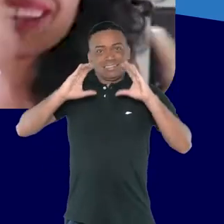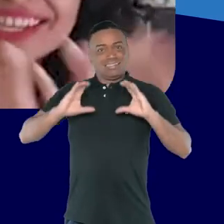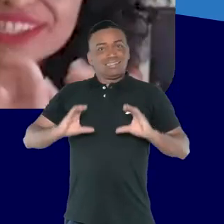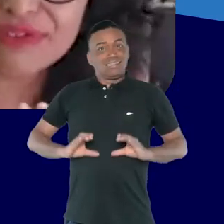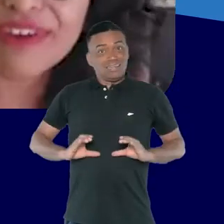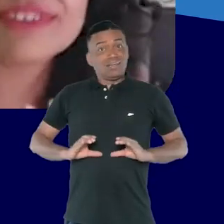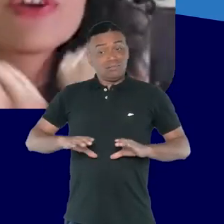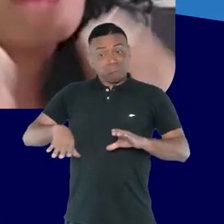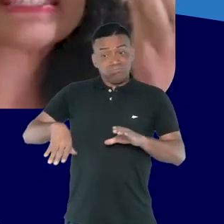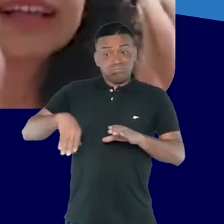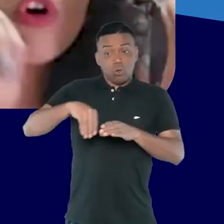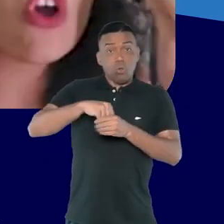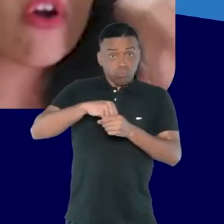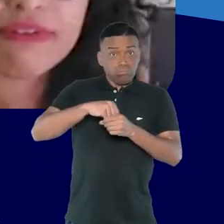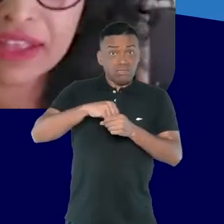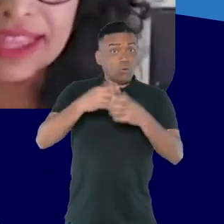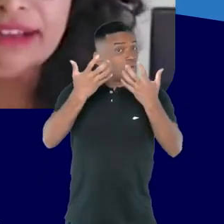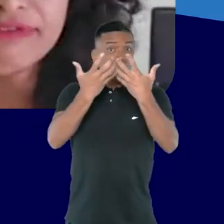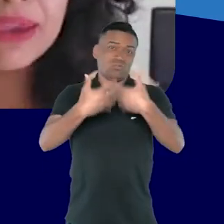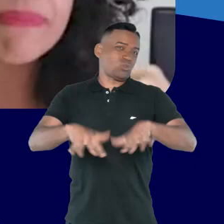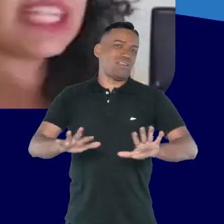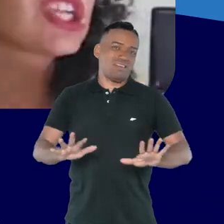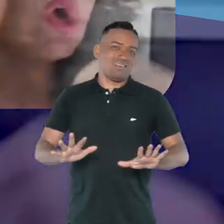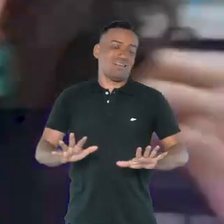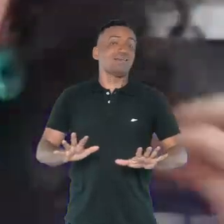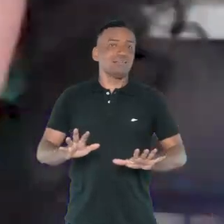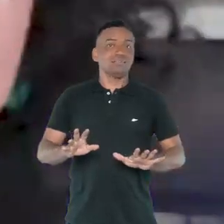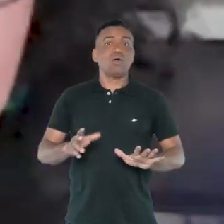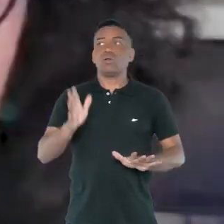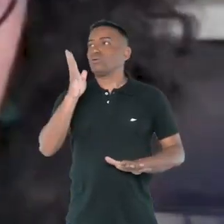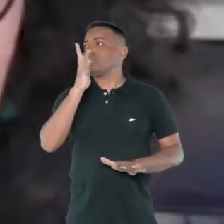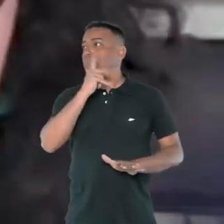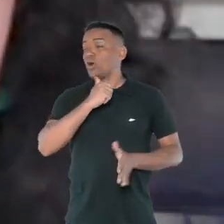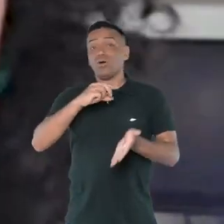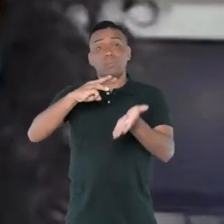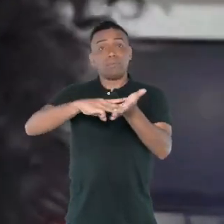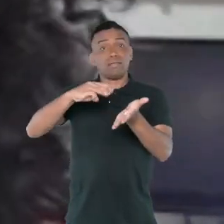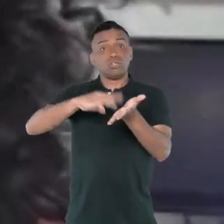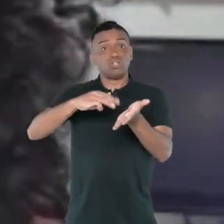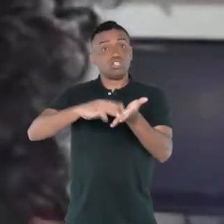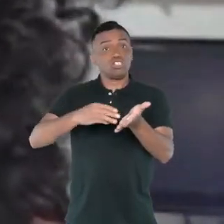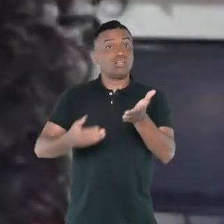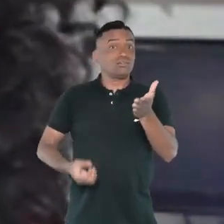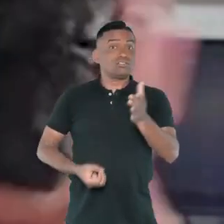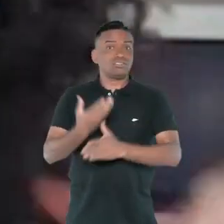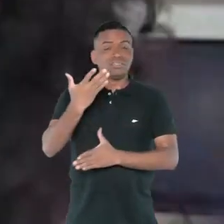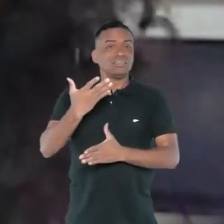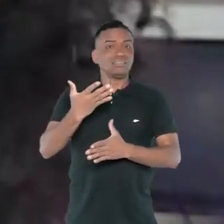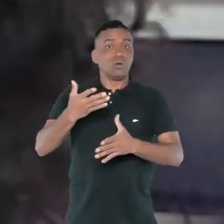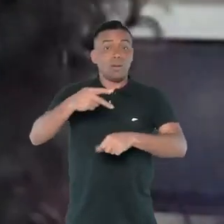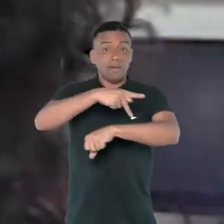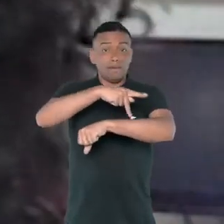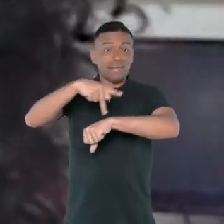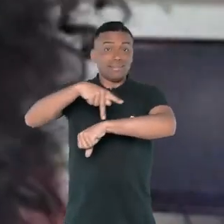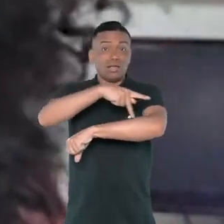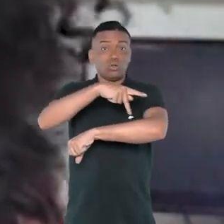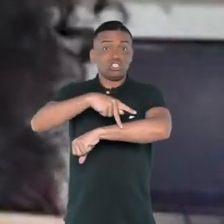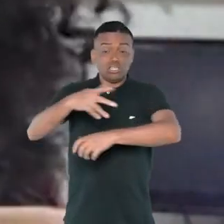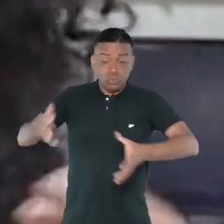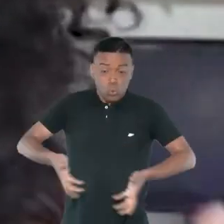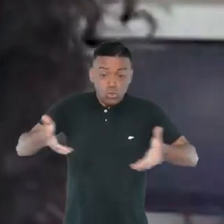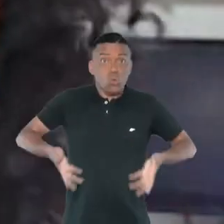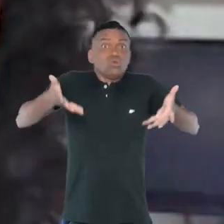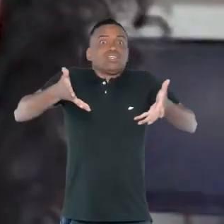forjada nesse universo que eu precisava, ou eu reinventava a minha prática, ou não ia funcionar. E aí eu dei um nome para a metodologia